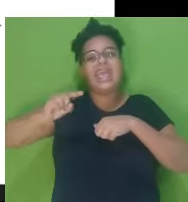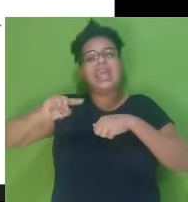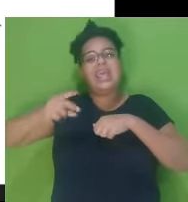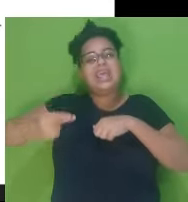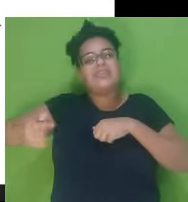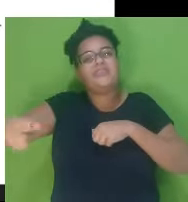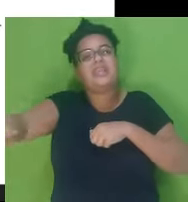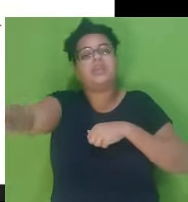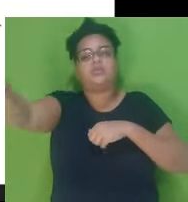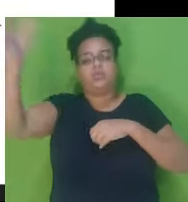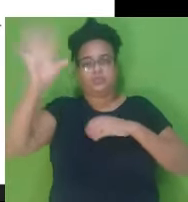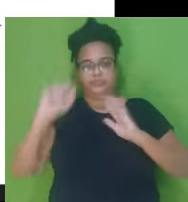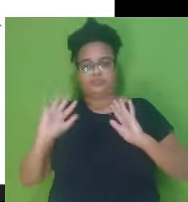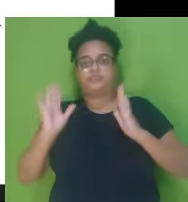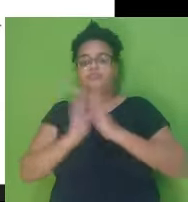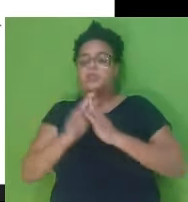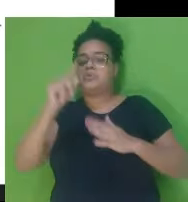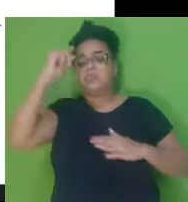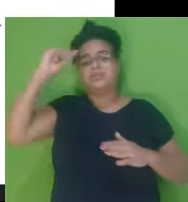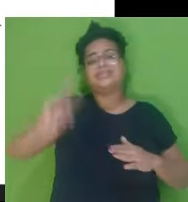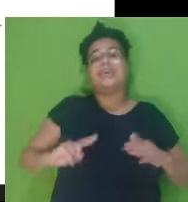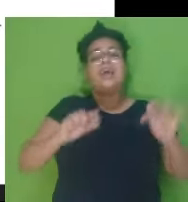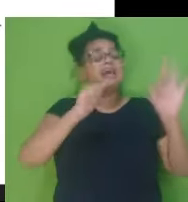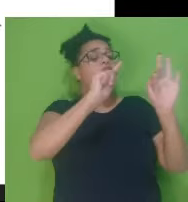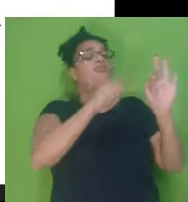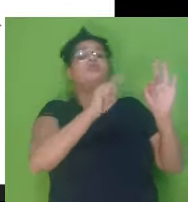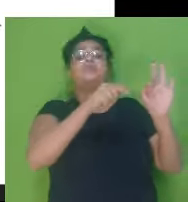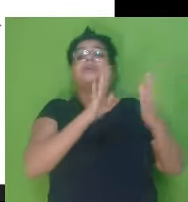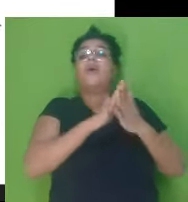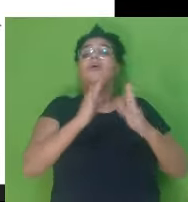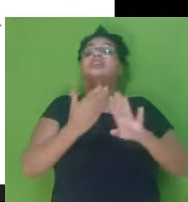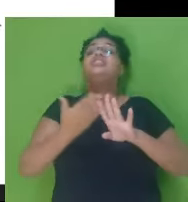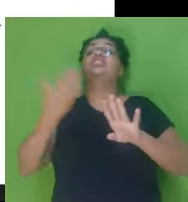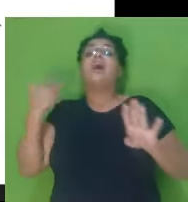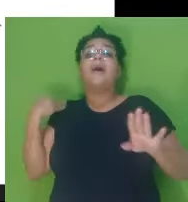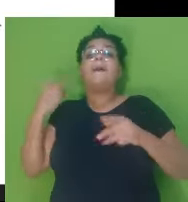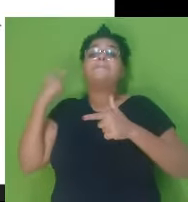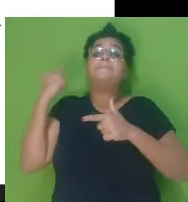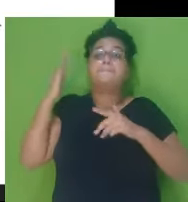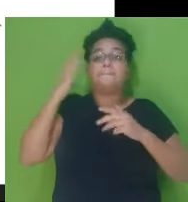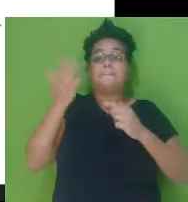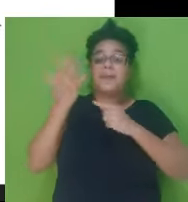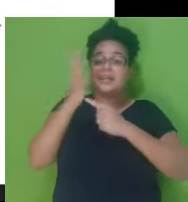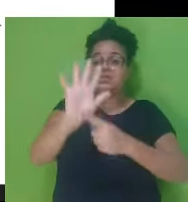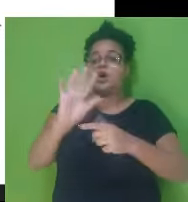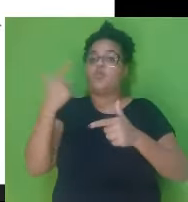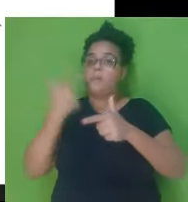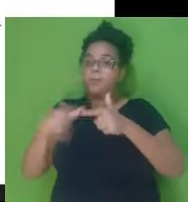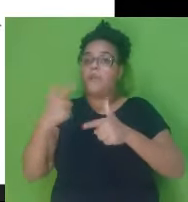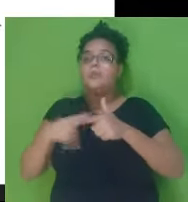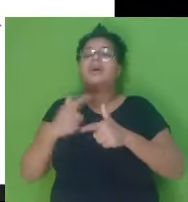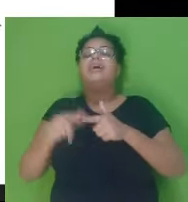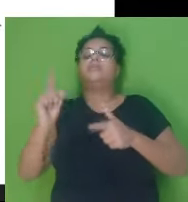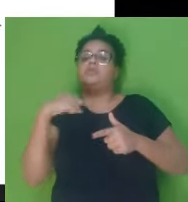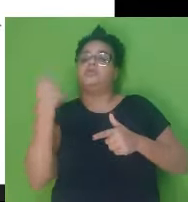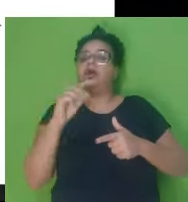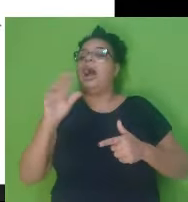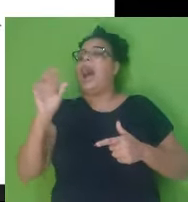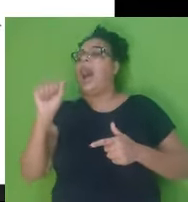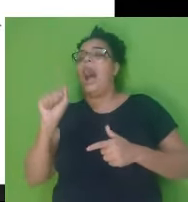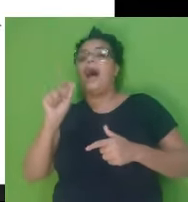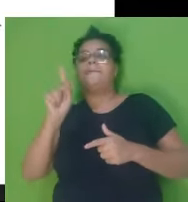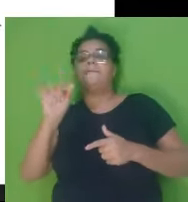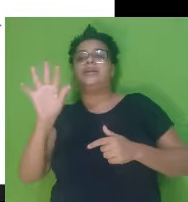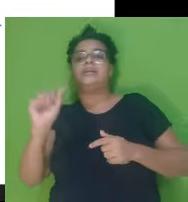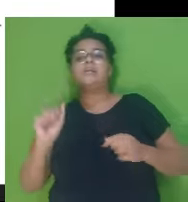Essa função, não sei se vocês se lembram, mas ela apareceu naquele problema onde a gente fazia uma